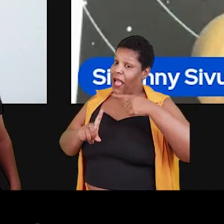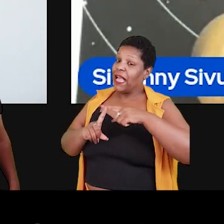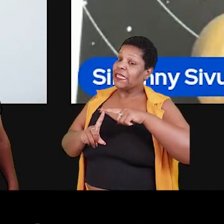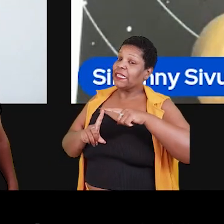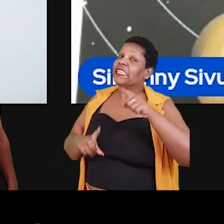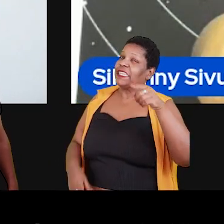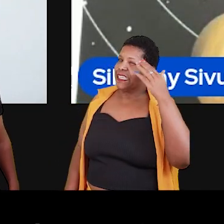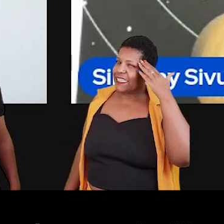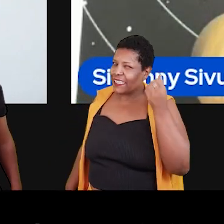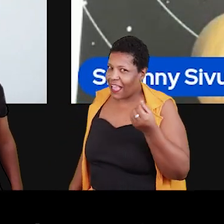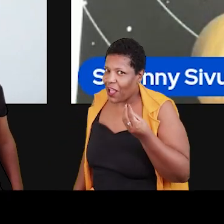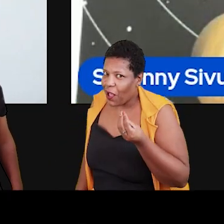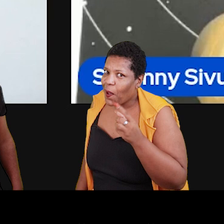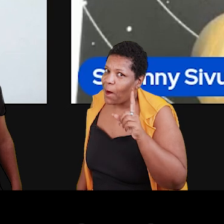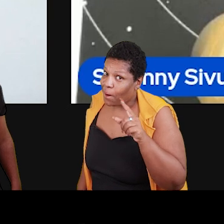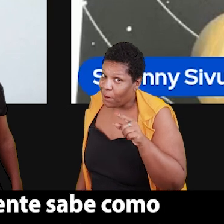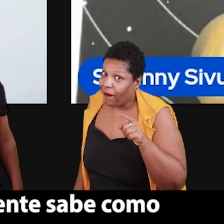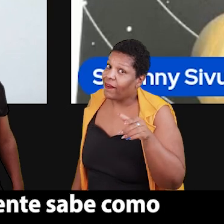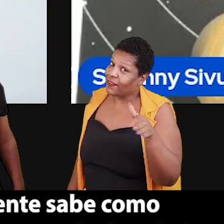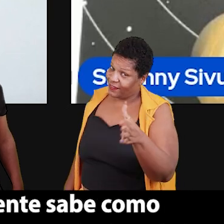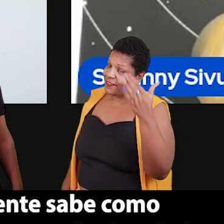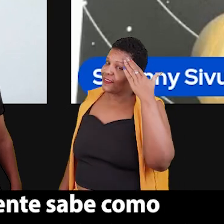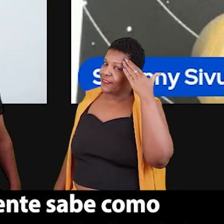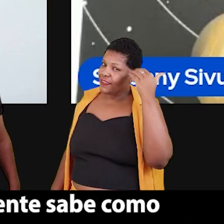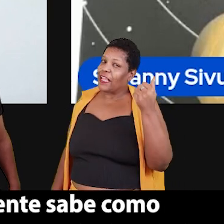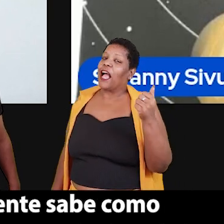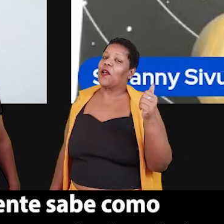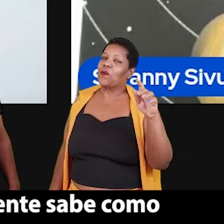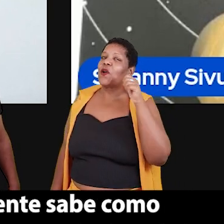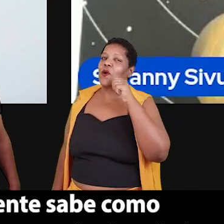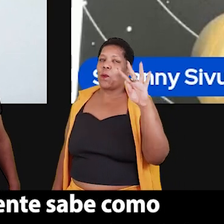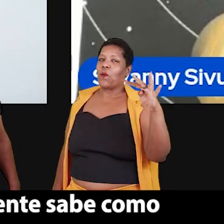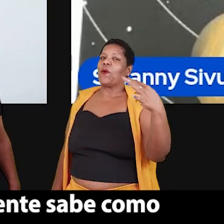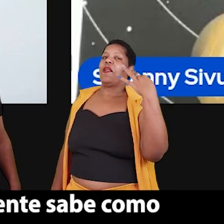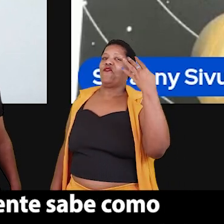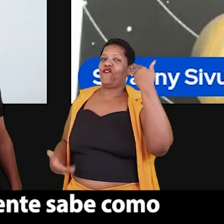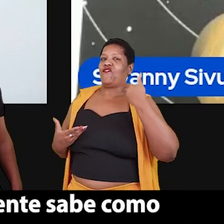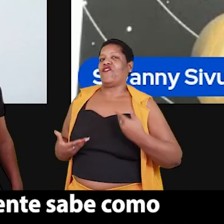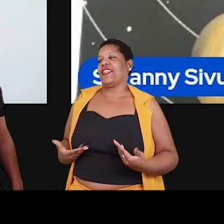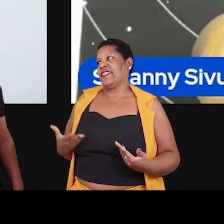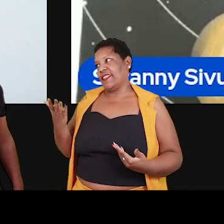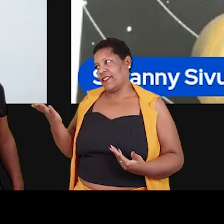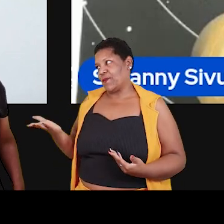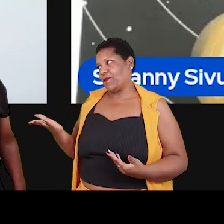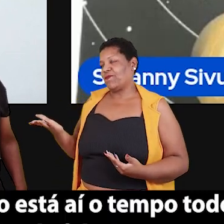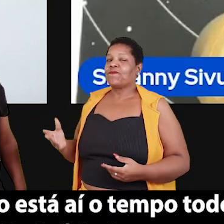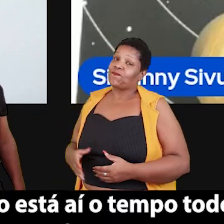a gente sabe como que é, né? Como que é por aí. A gente sabe como que a mulher percussionista é vista,